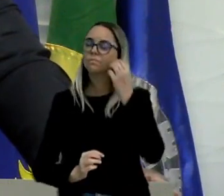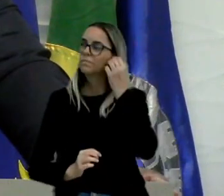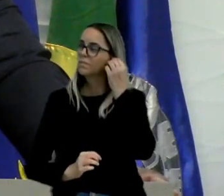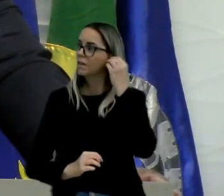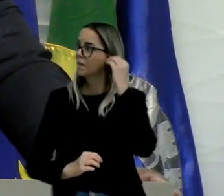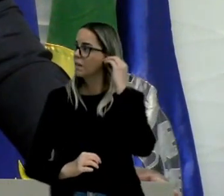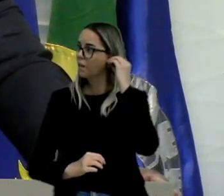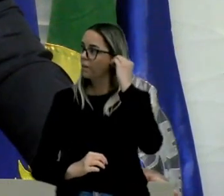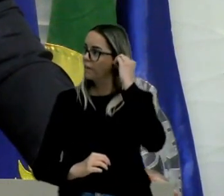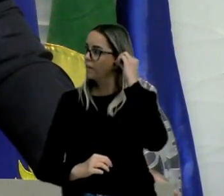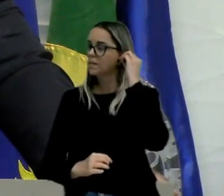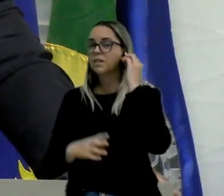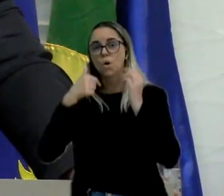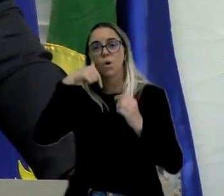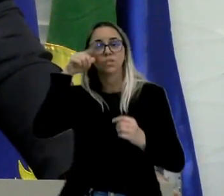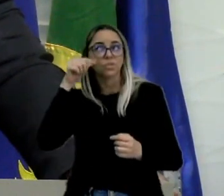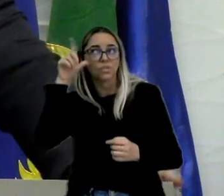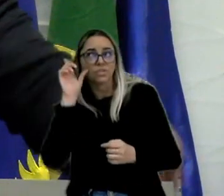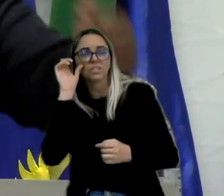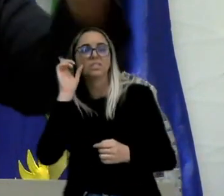ontem ont